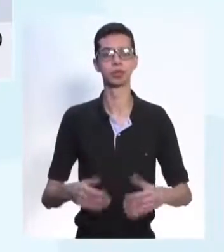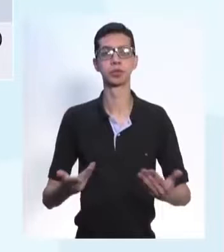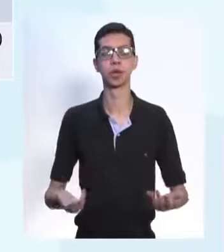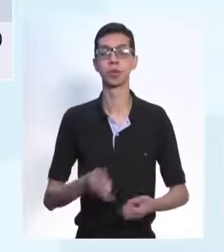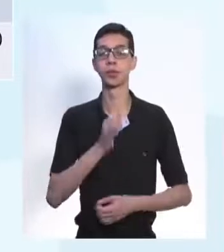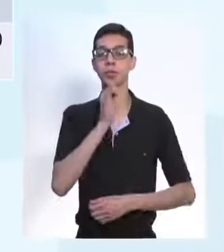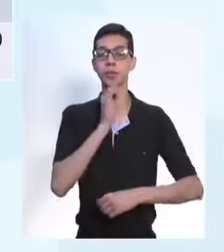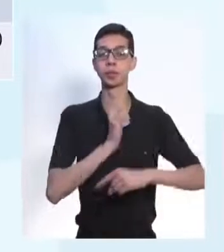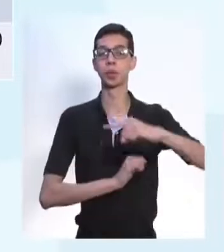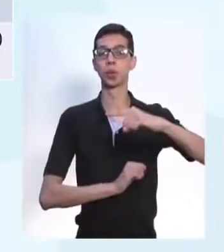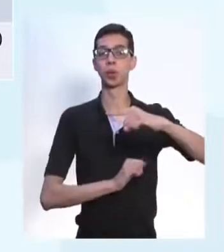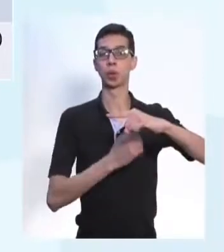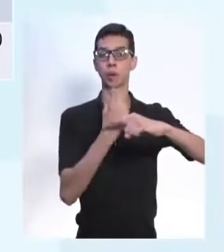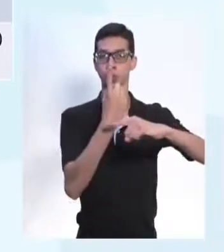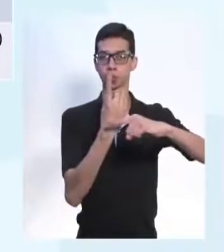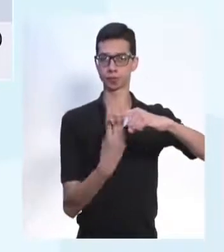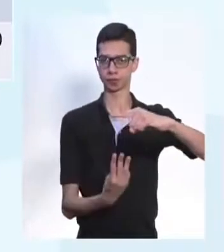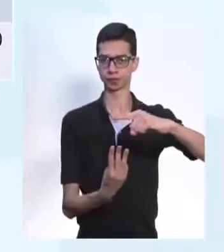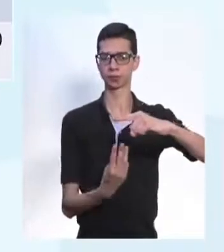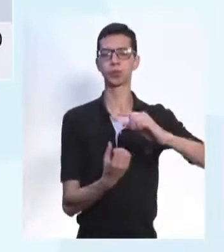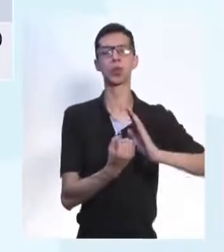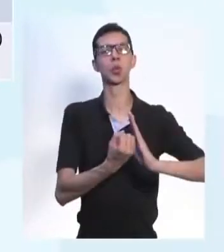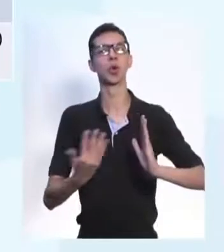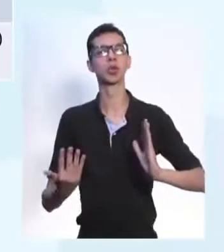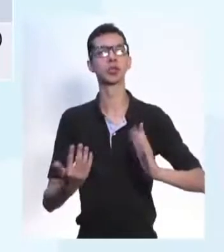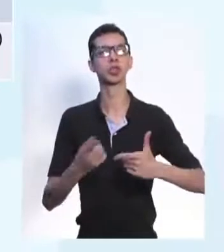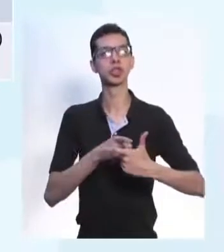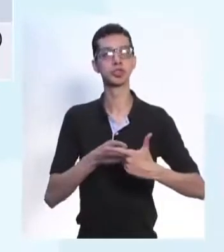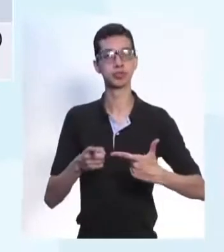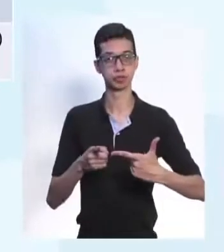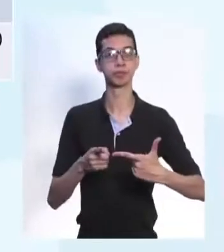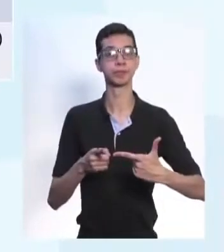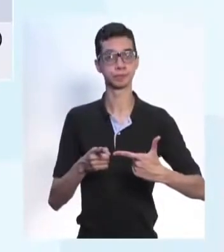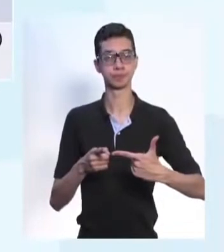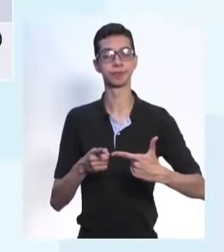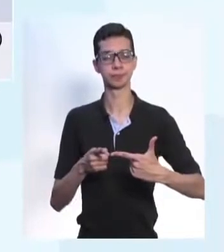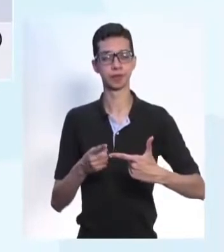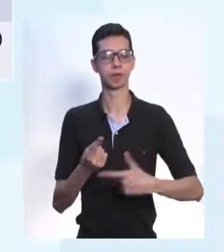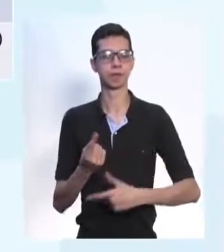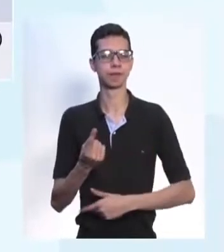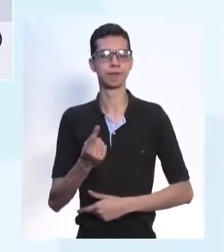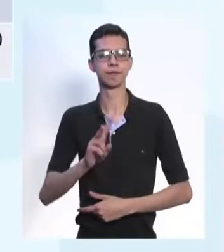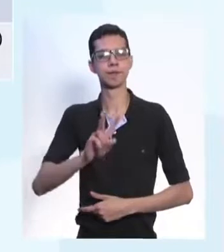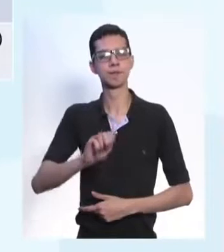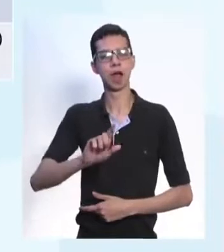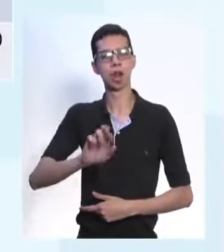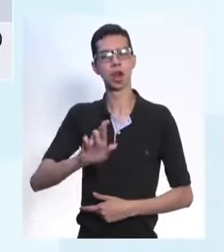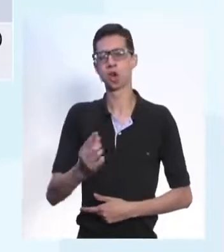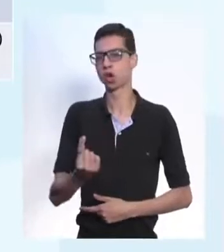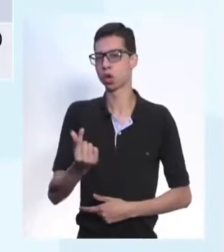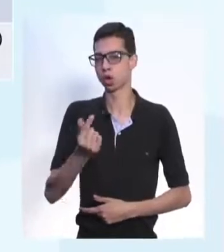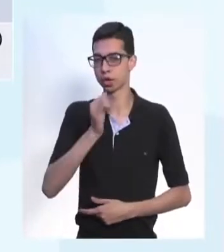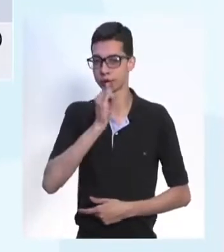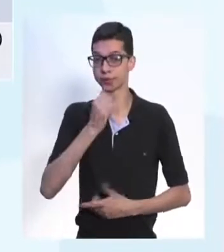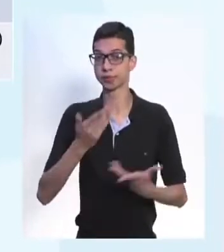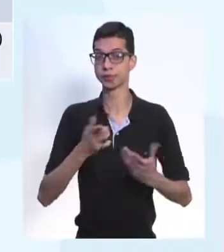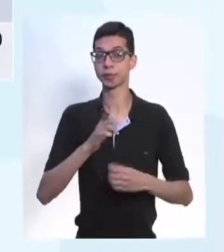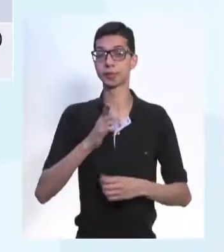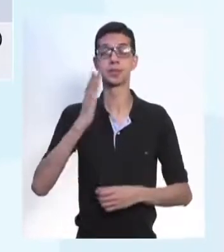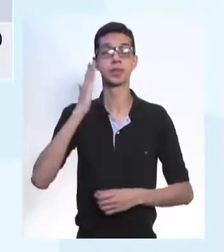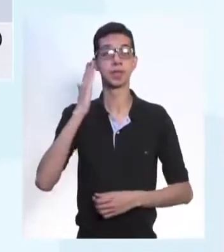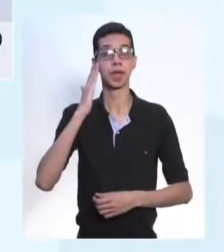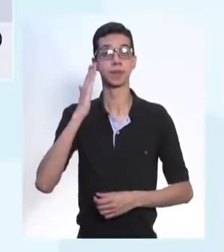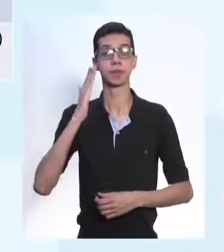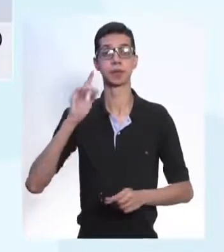né, é a quantidade dividido pelo valor. Então, eu coloquei essa relação. Quando você faz essa multiplicação de meios por